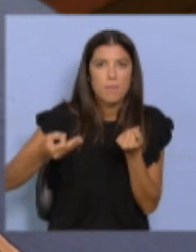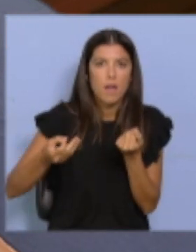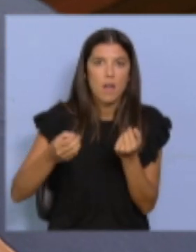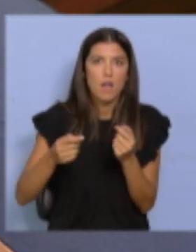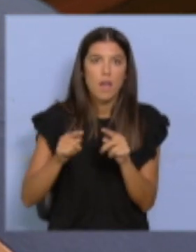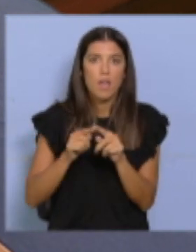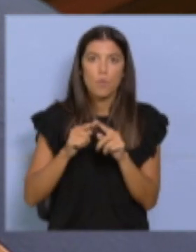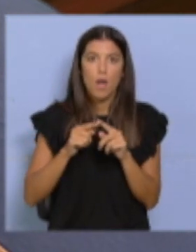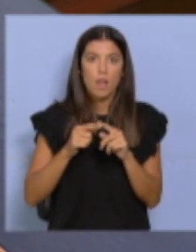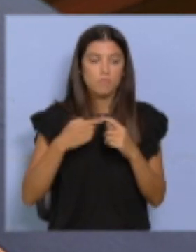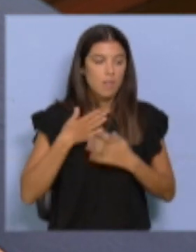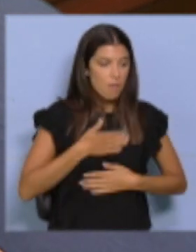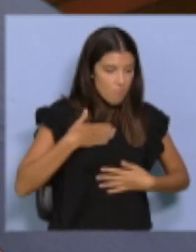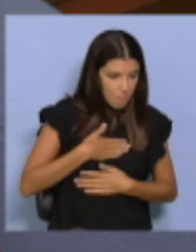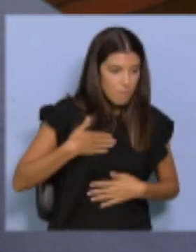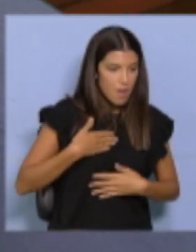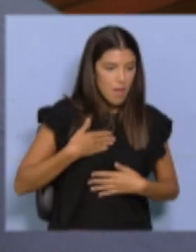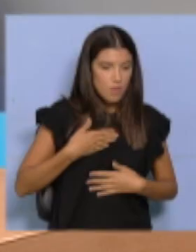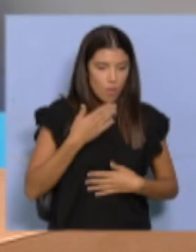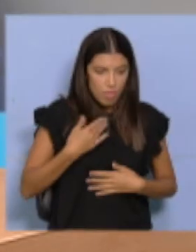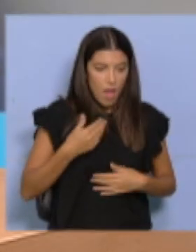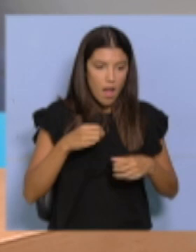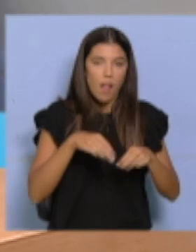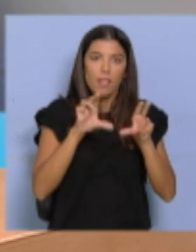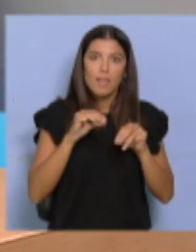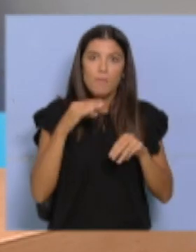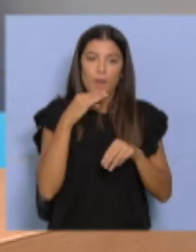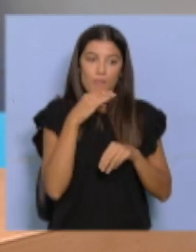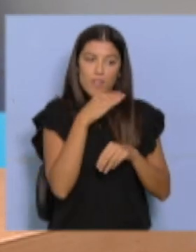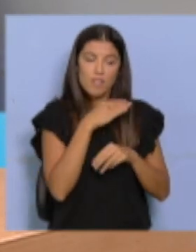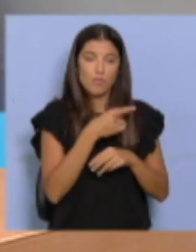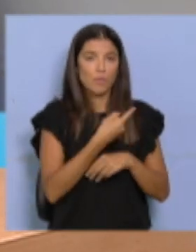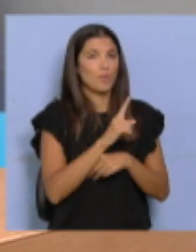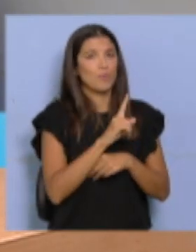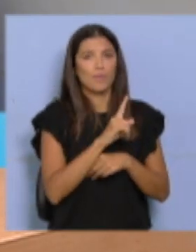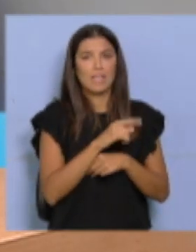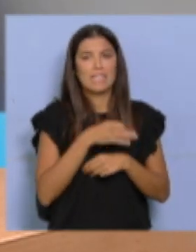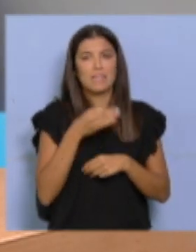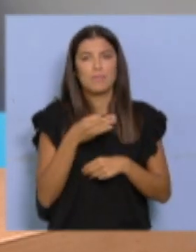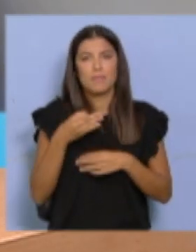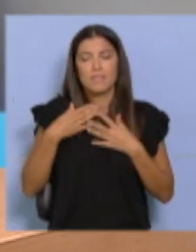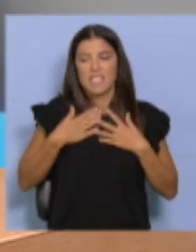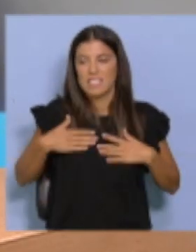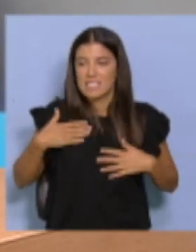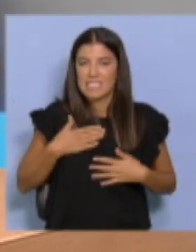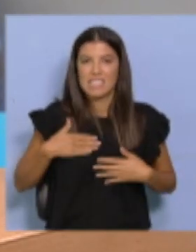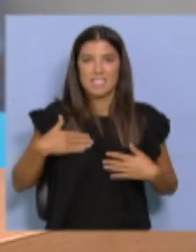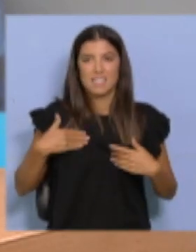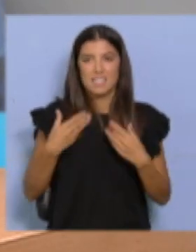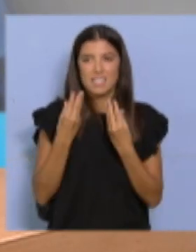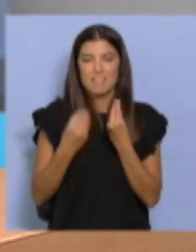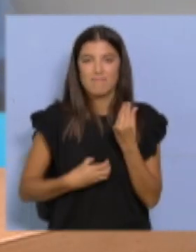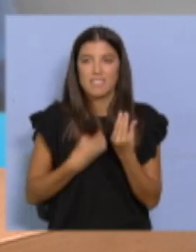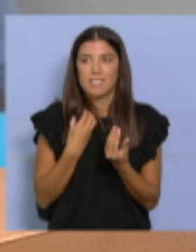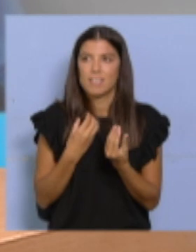um banho qualquer nos dava aquela sensação de frescura, de refrescar. Então foi outro dos esforços, outra das